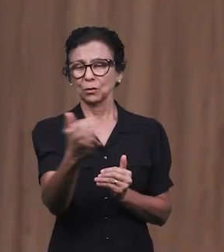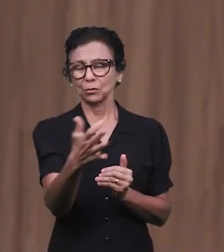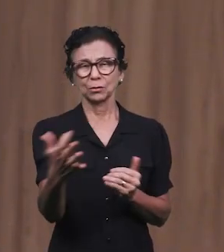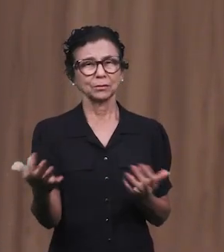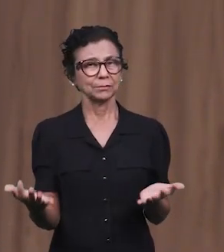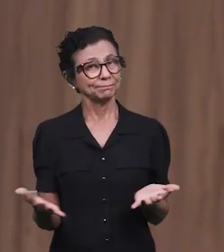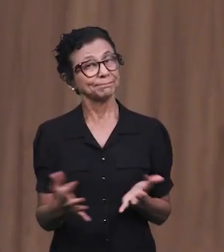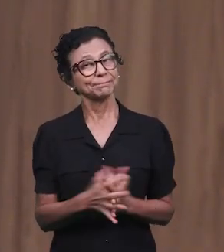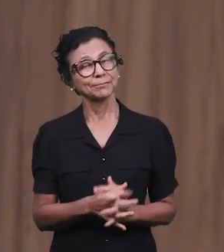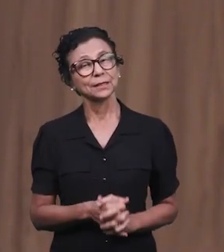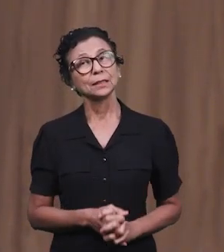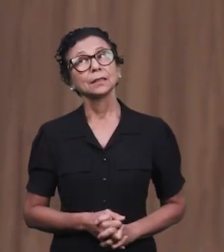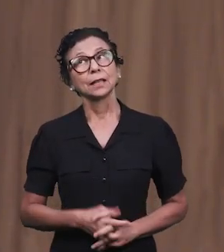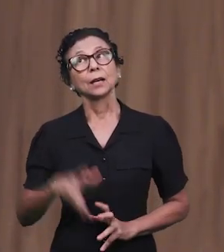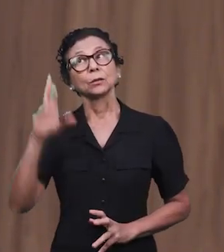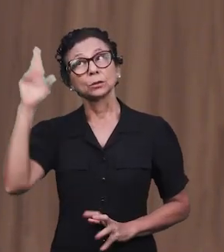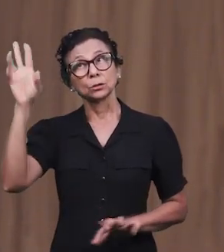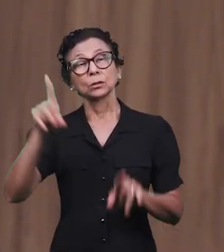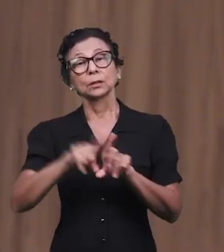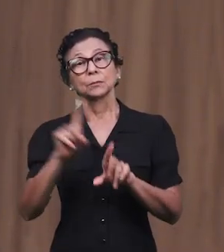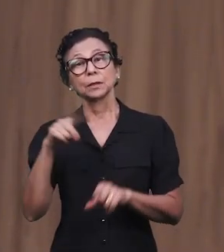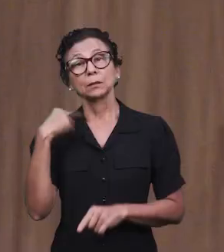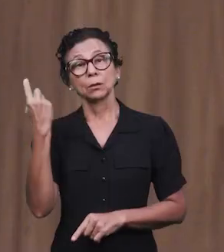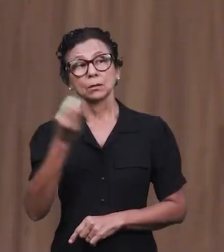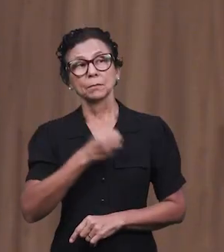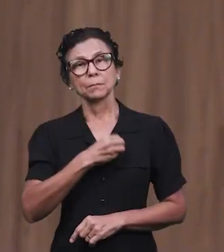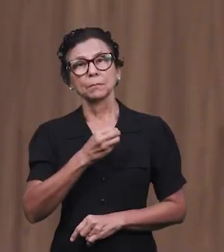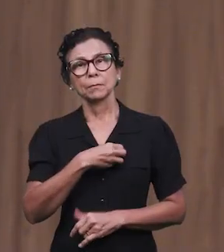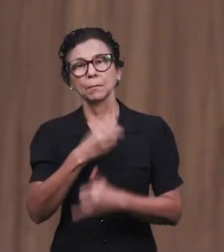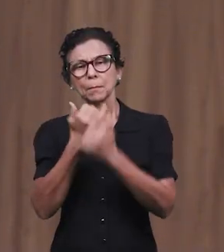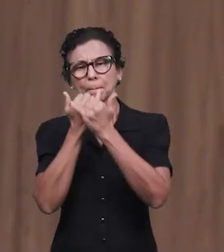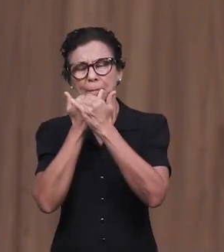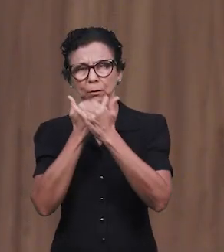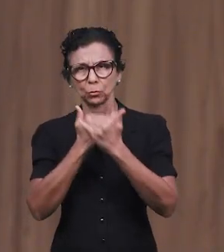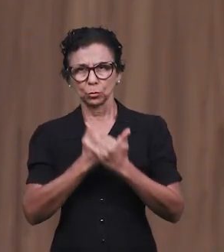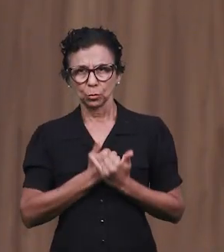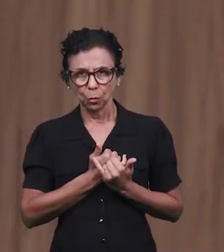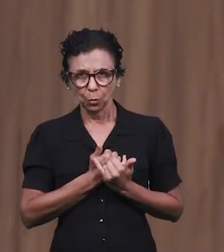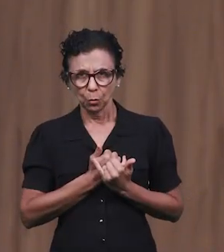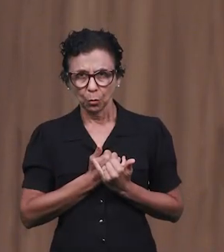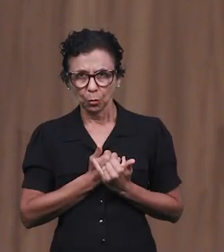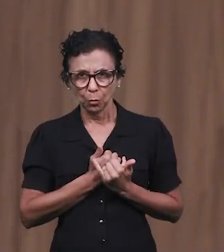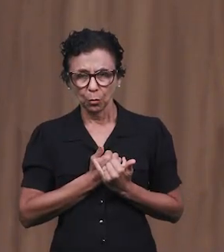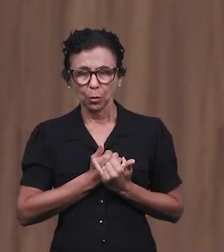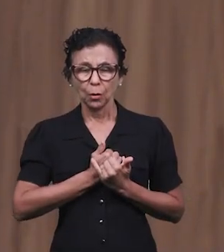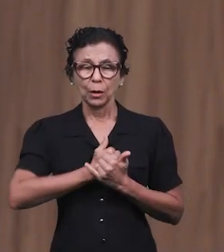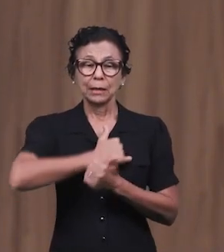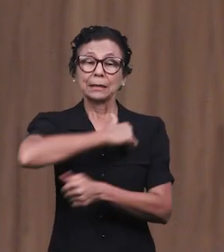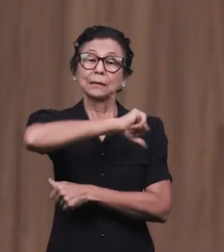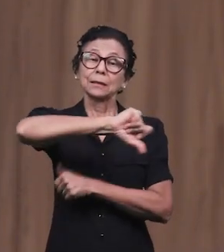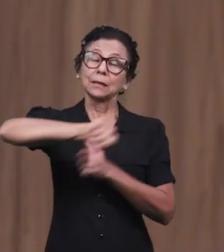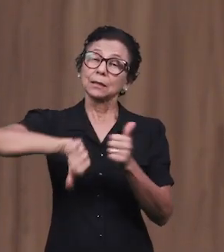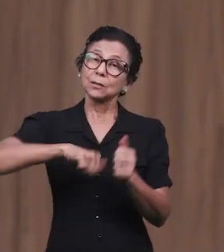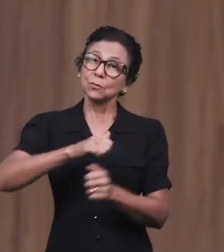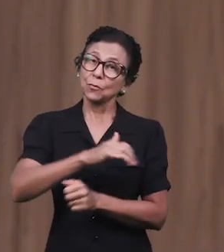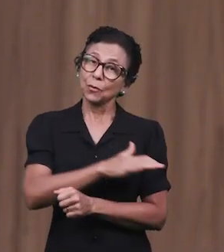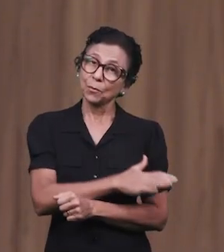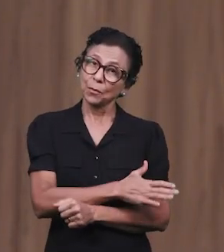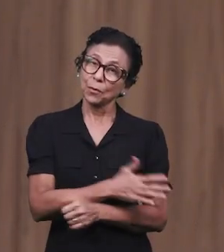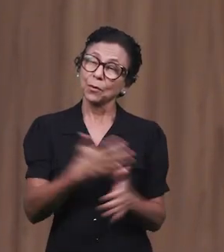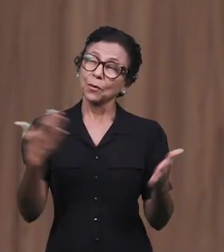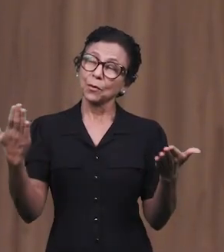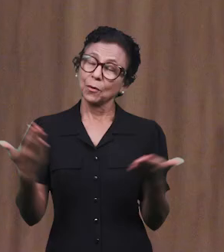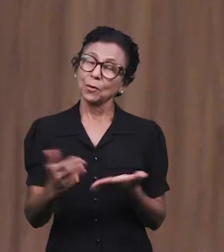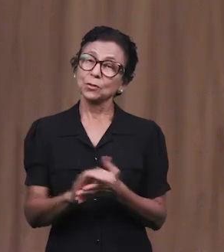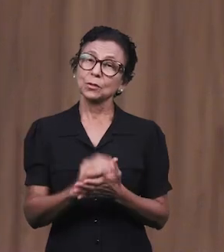conosco, perdoou os nossos pecados, transformou a nossa vida e hoje o nosso nome